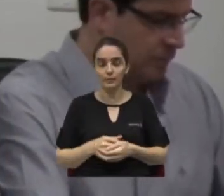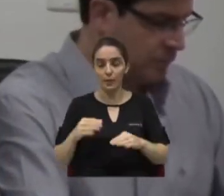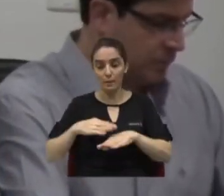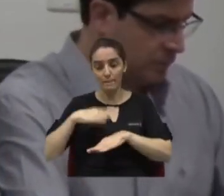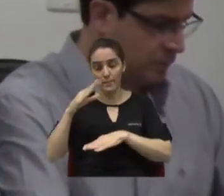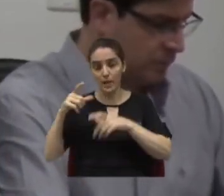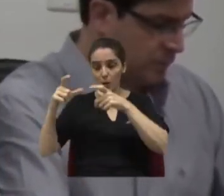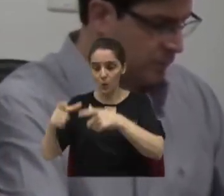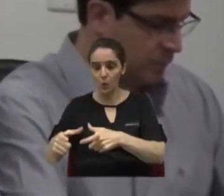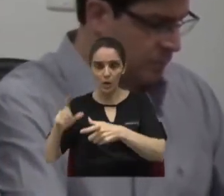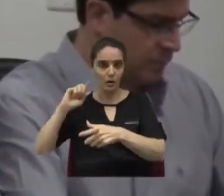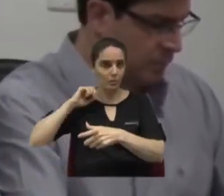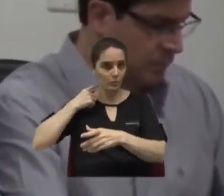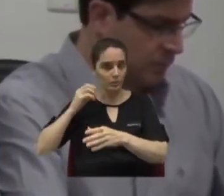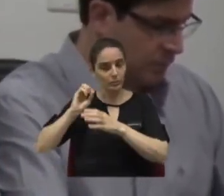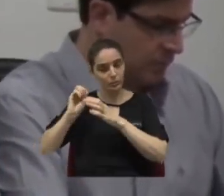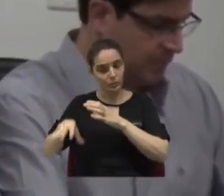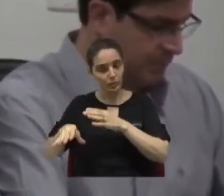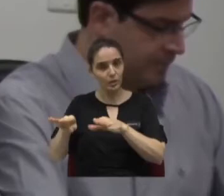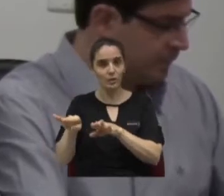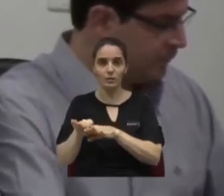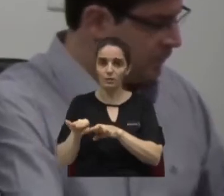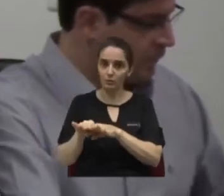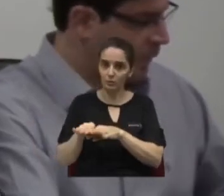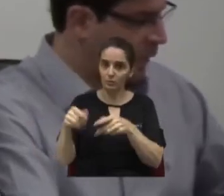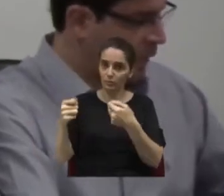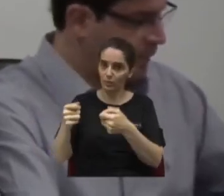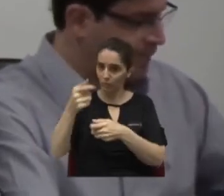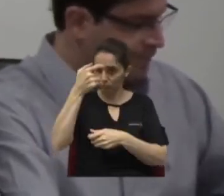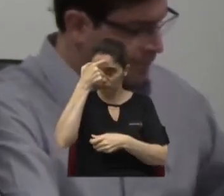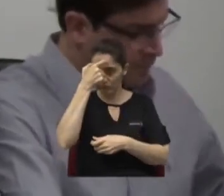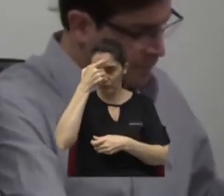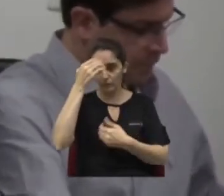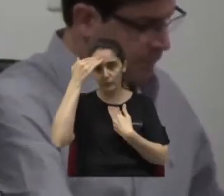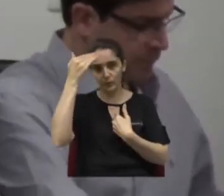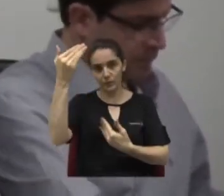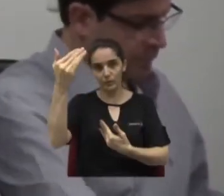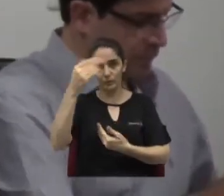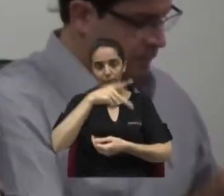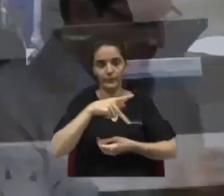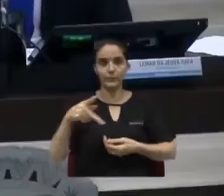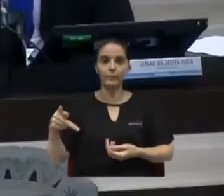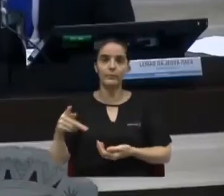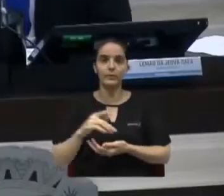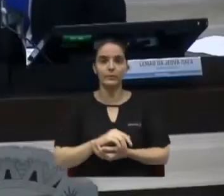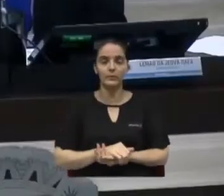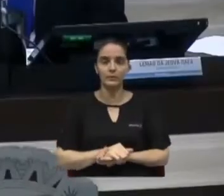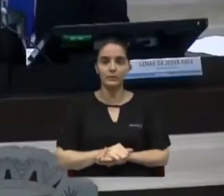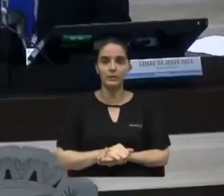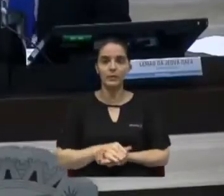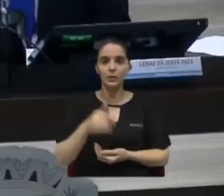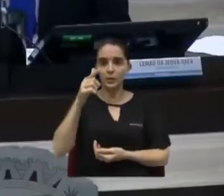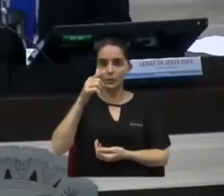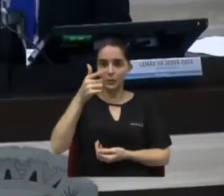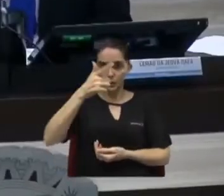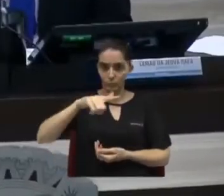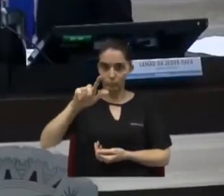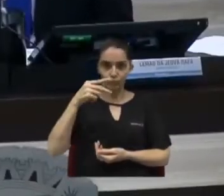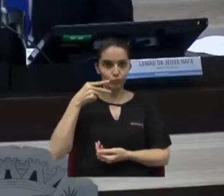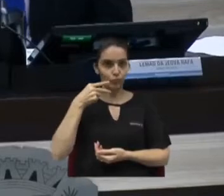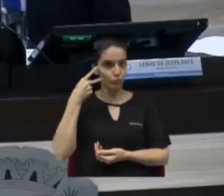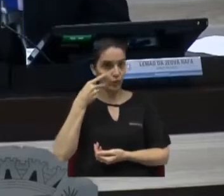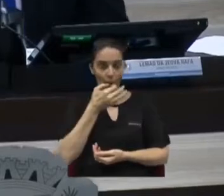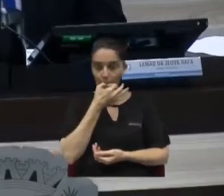de descarte de lixo e para que seja de forma organizada. Obrigado, senhor presidente. Mais algum vereador deseja